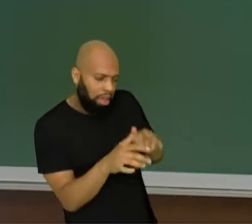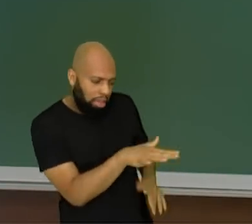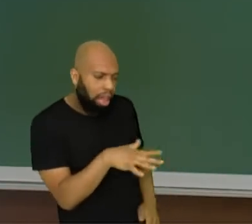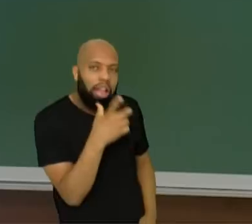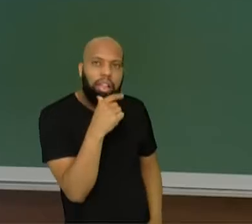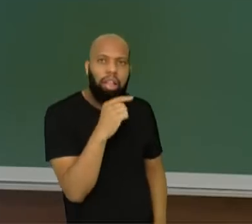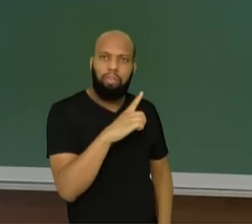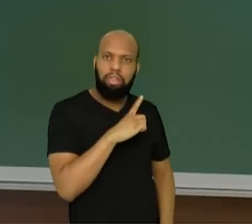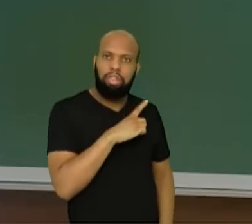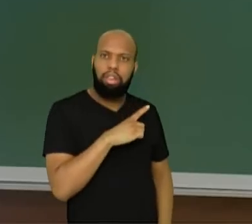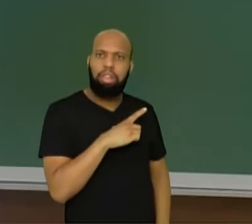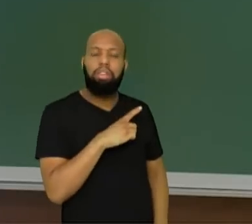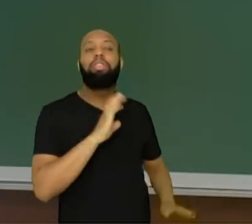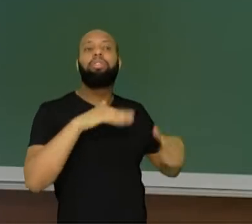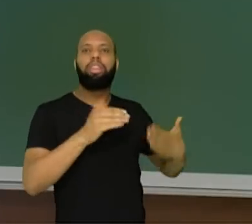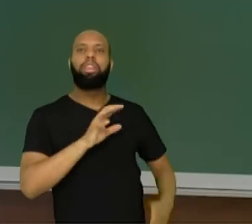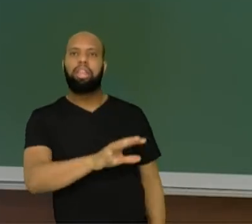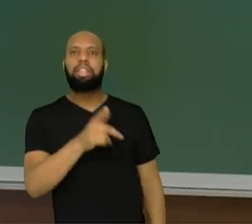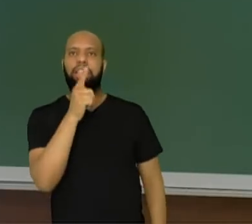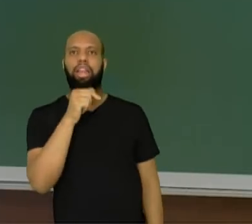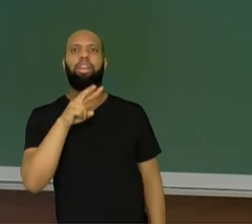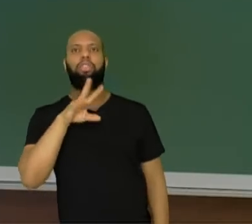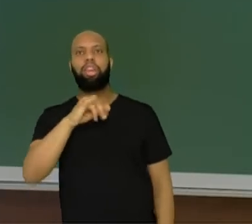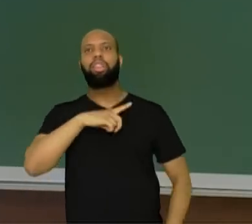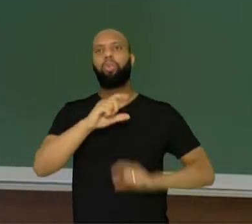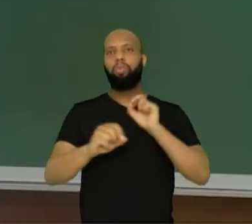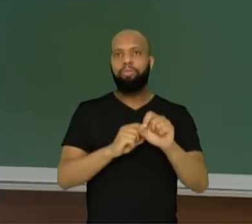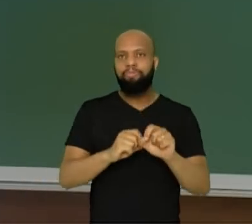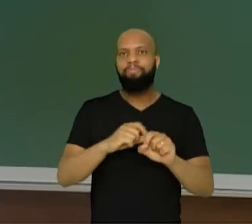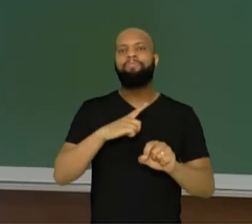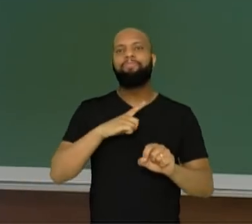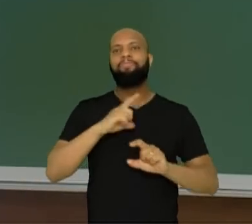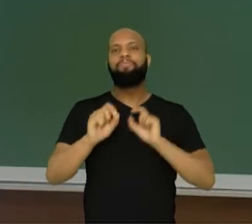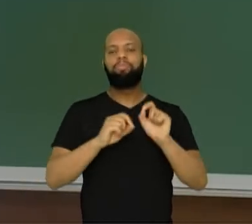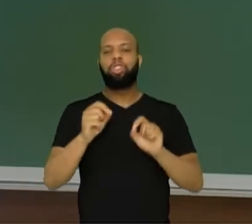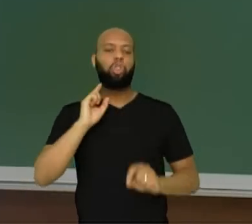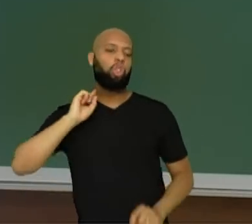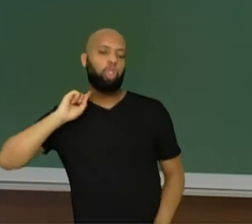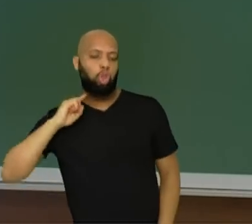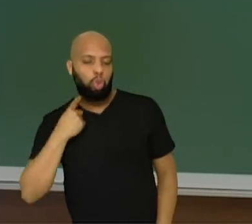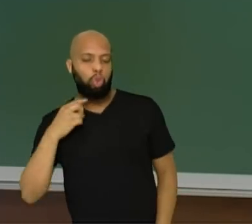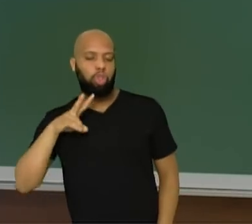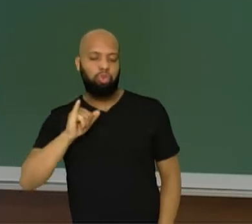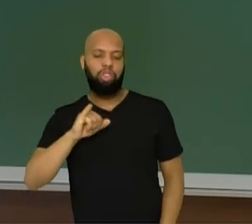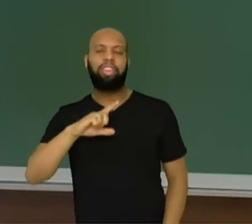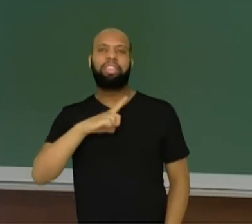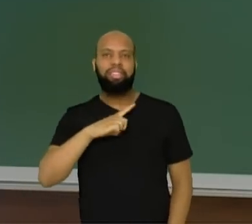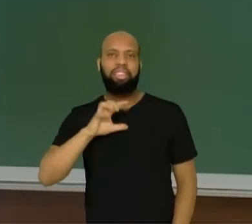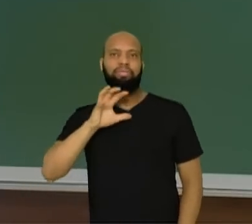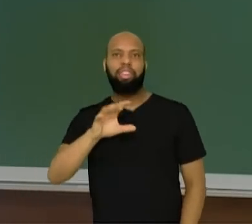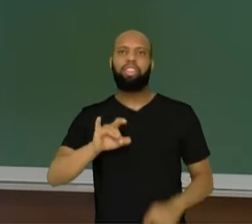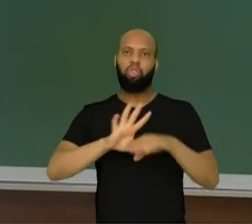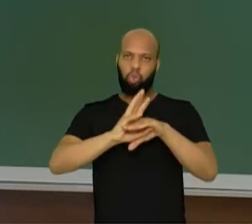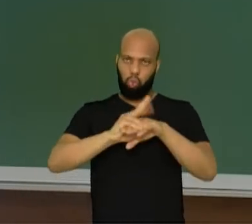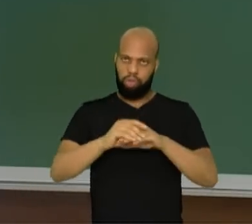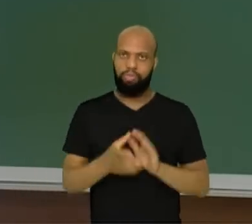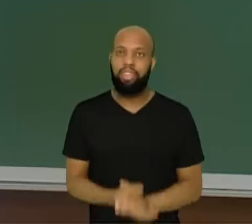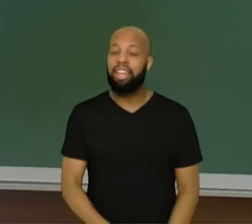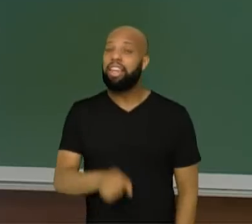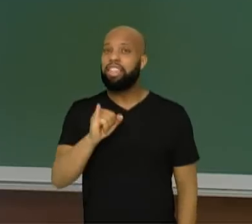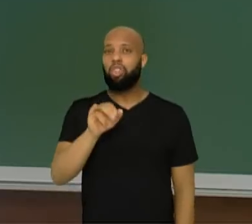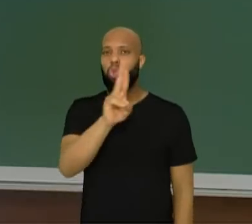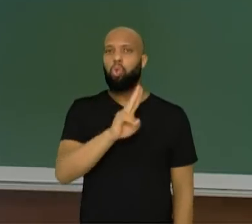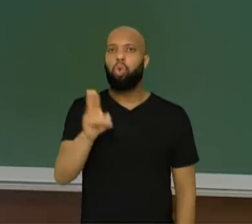água, essa água vai ficar contaminada. Se nós usamos essa água contaminada com esses ovos para lavar um alimento,